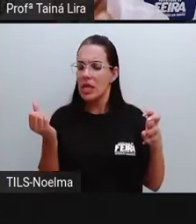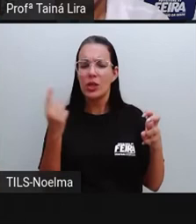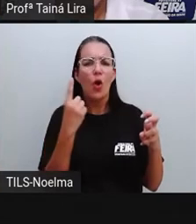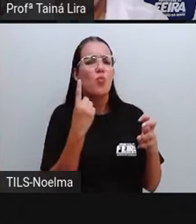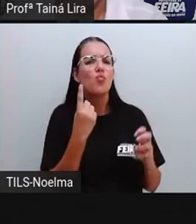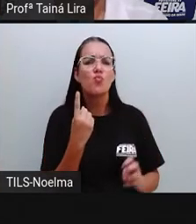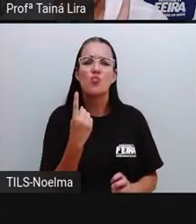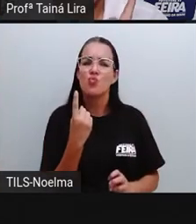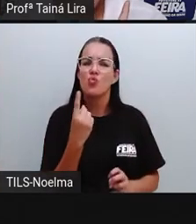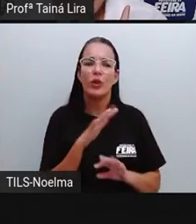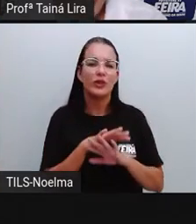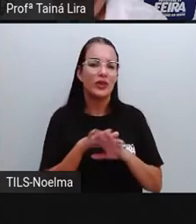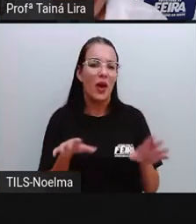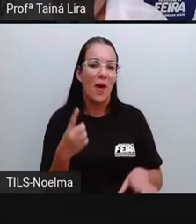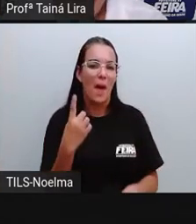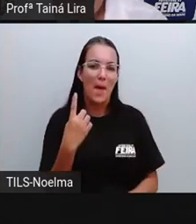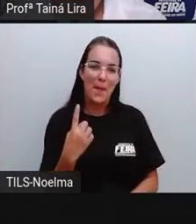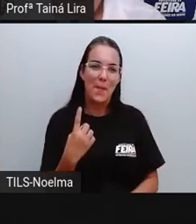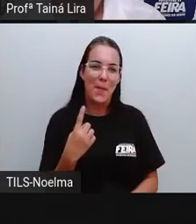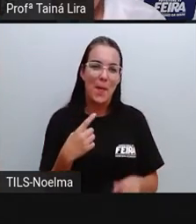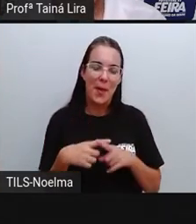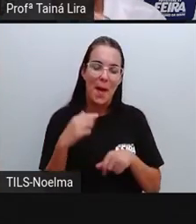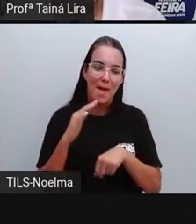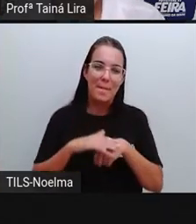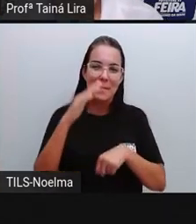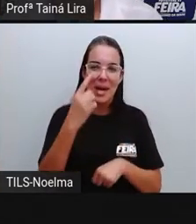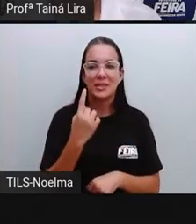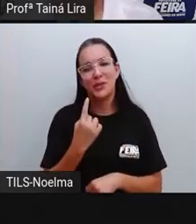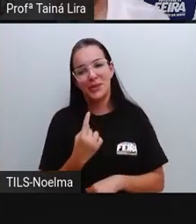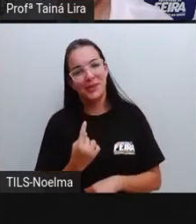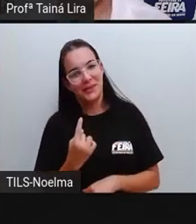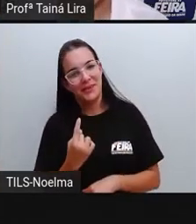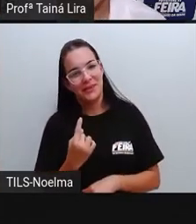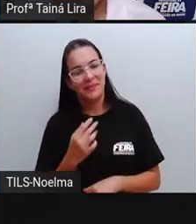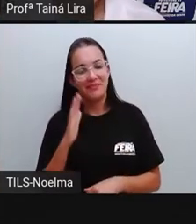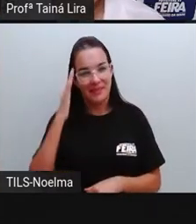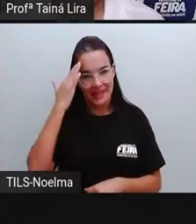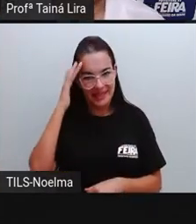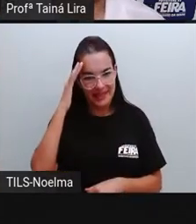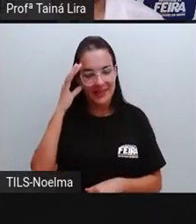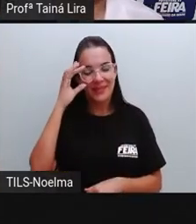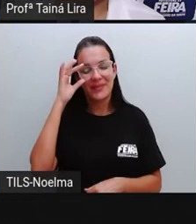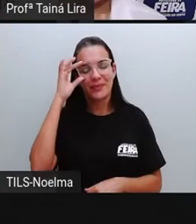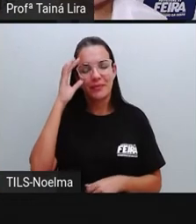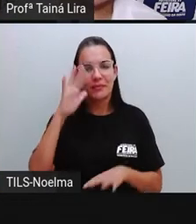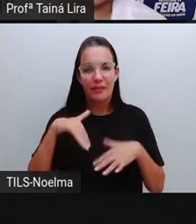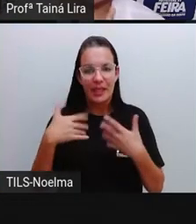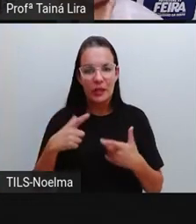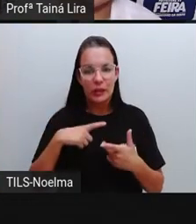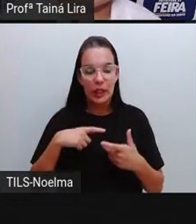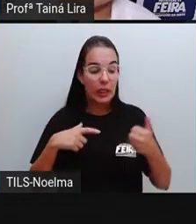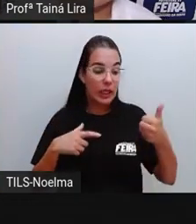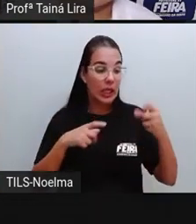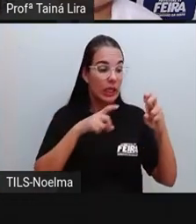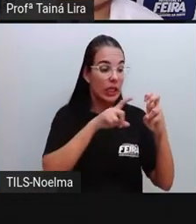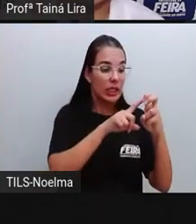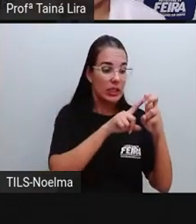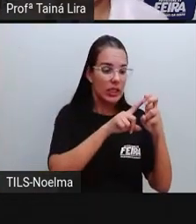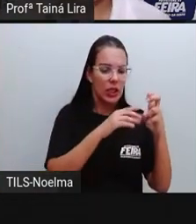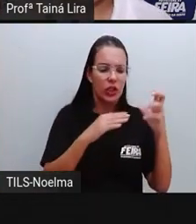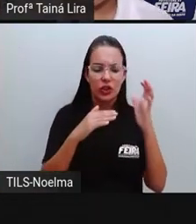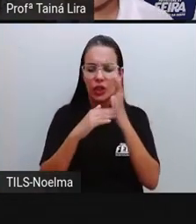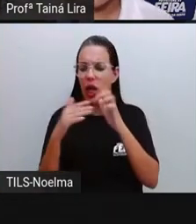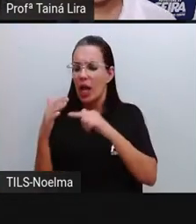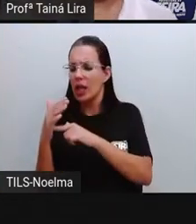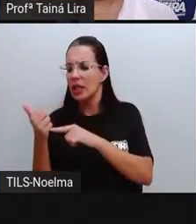Um pontinho, porque ele fez, Bruno fez 15 e Marcelo 16, né? Então, eu tenho 15 aqui para chegar em